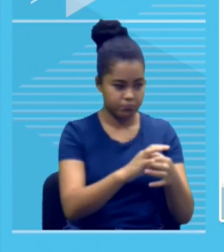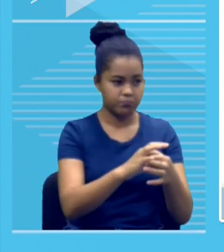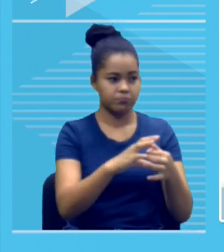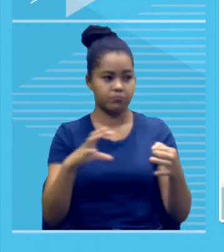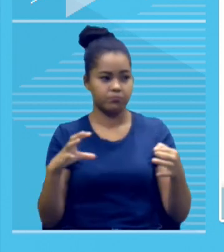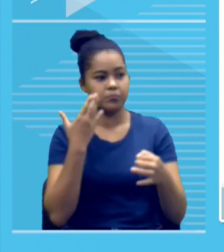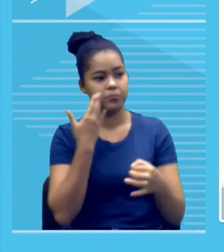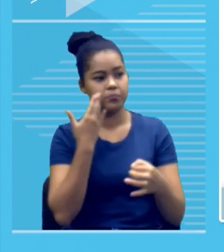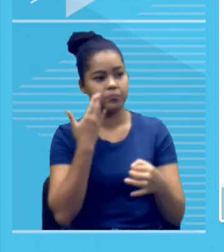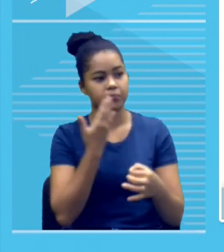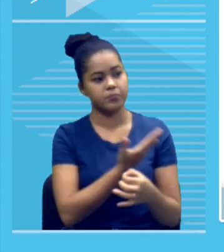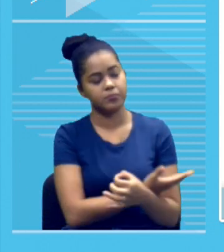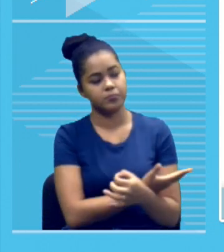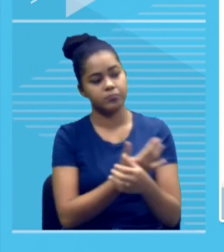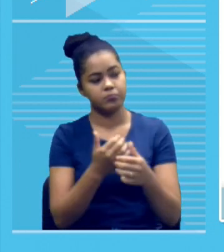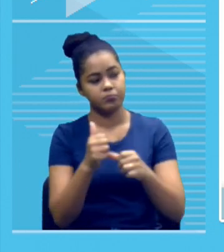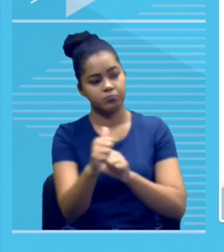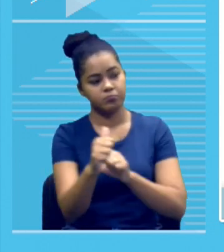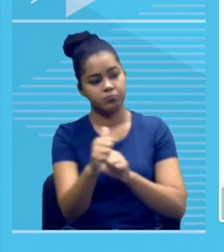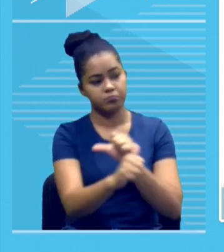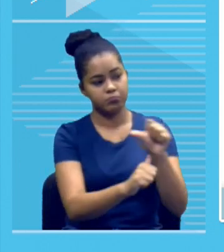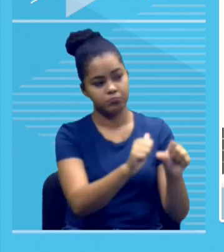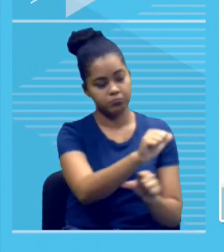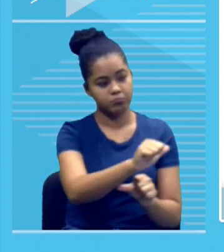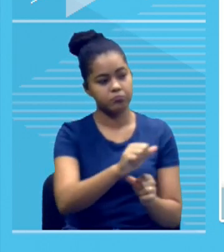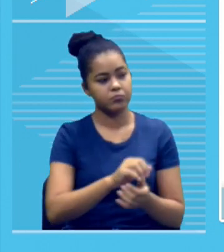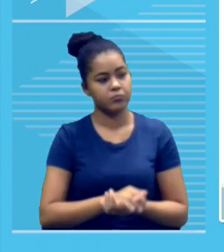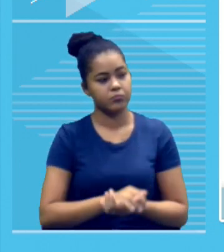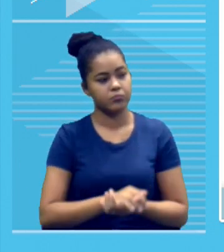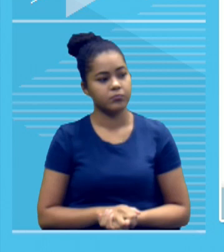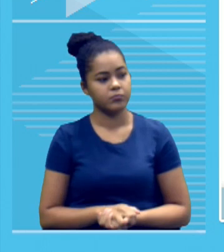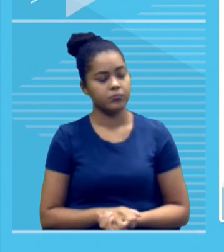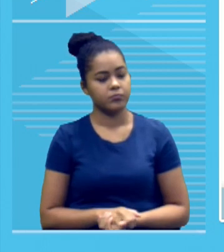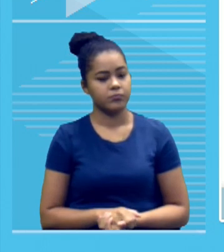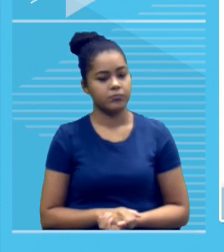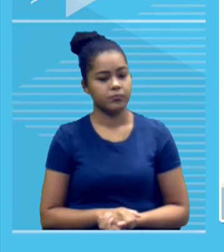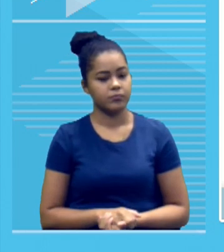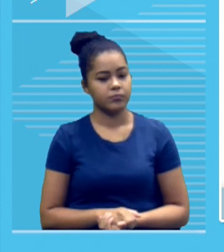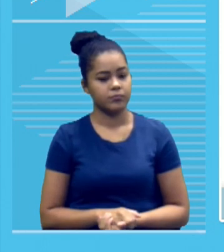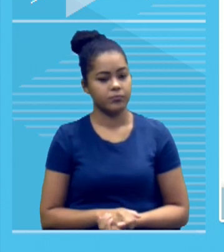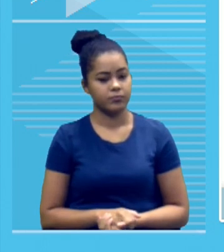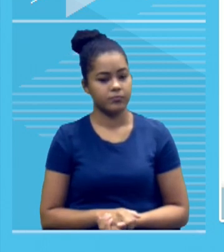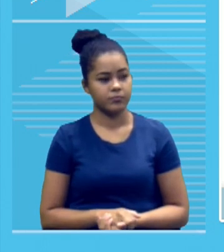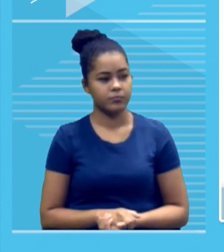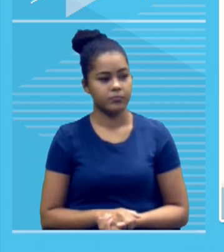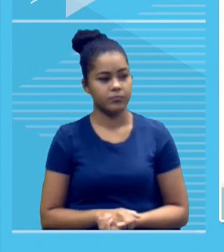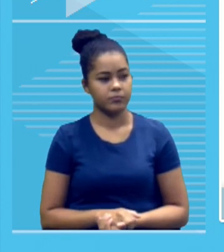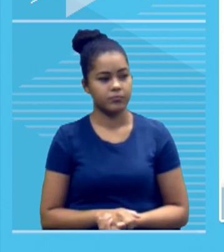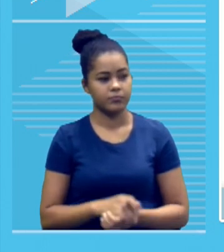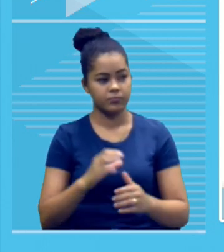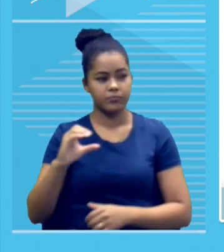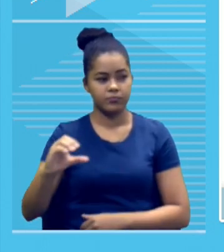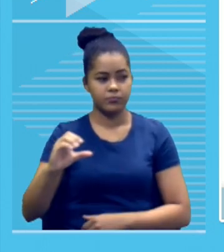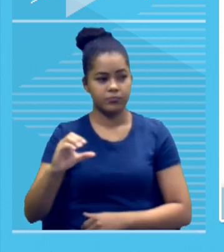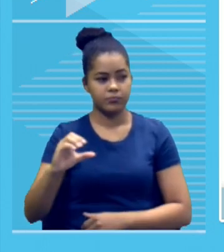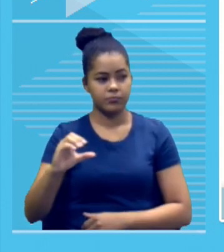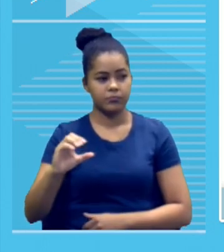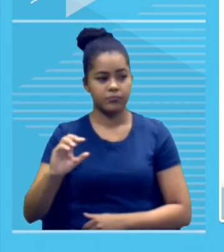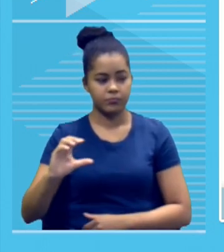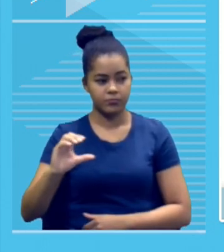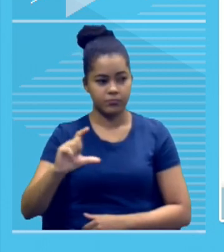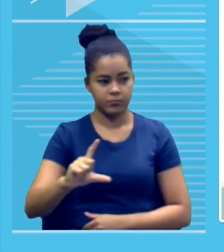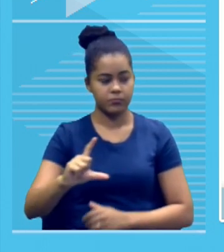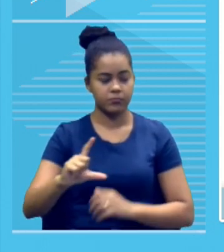Ocorreu entrada e saída de ligantes. Tá? Então, houve a troca do hidrogênio pelo cloro.